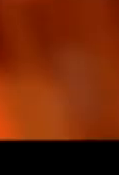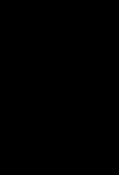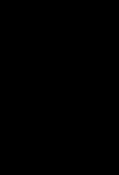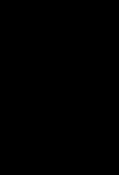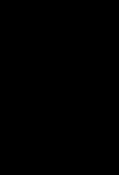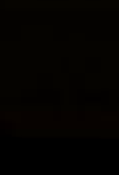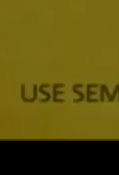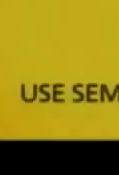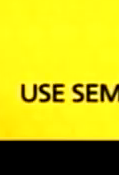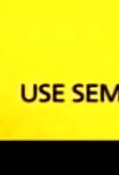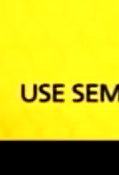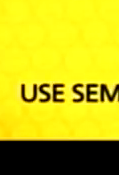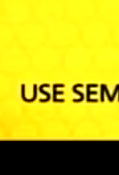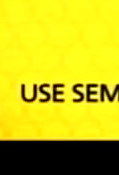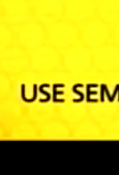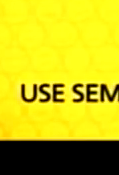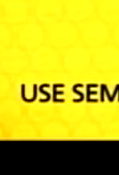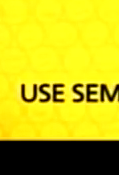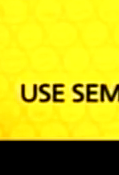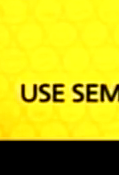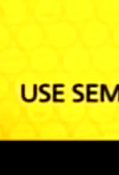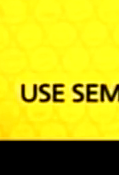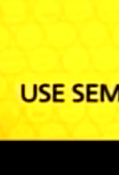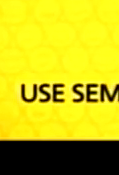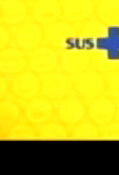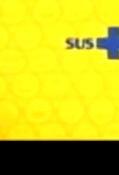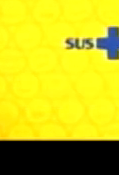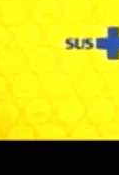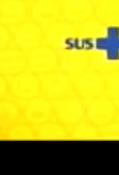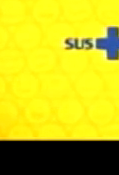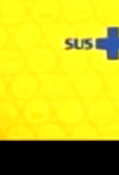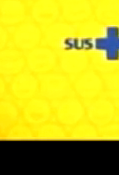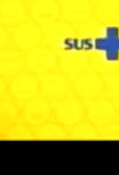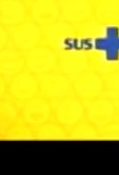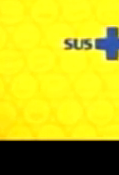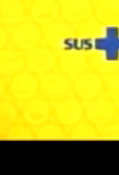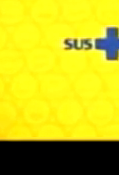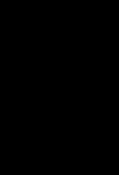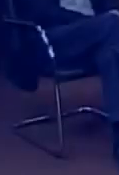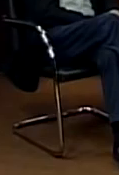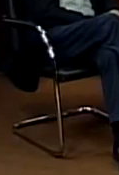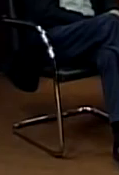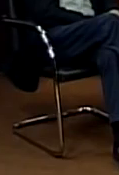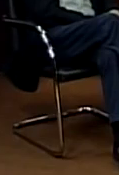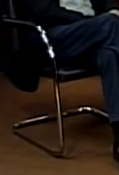preconceituoso? A AIDS não tem preconceito.